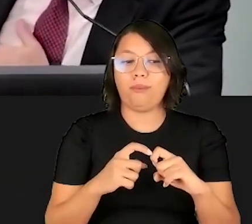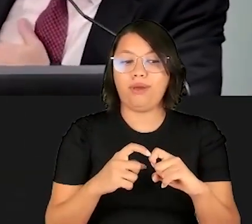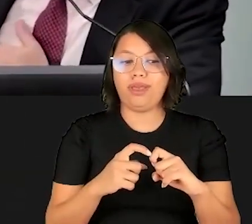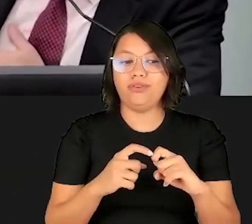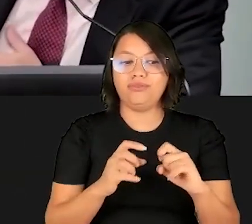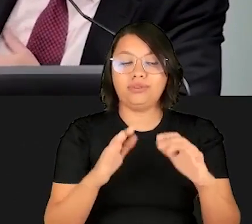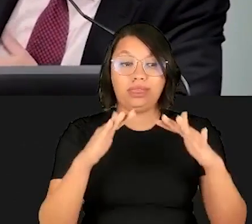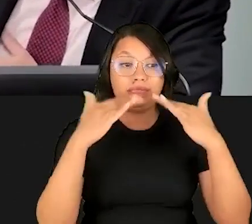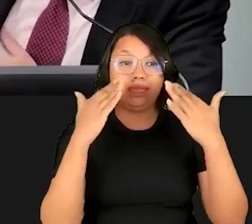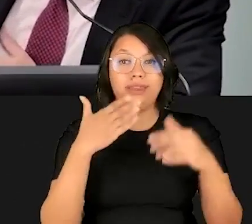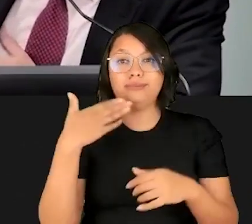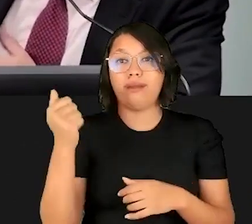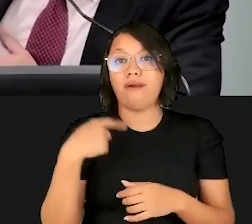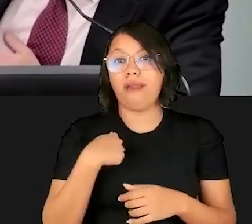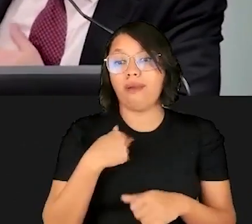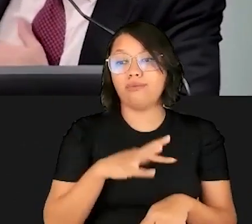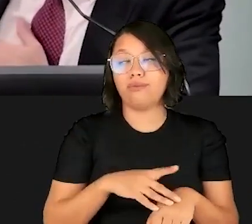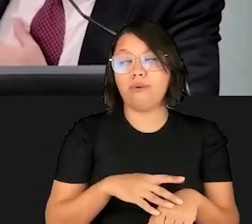doente do que eu fique bom.